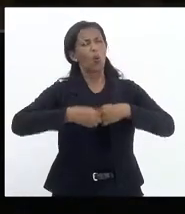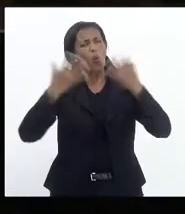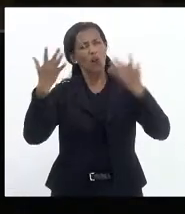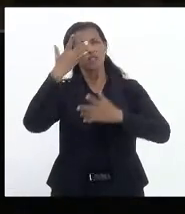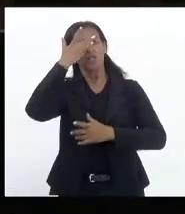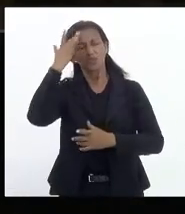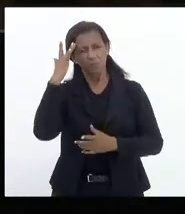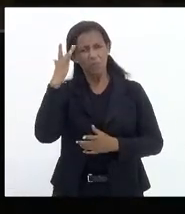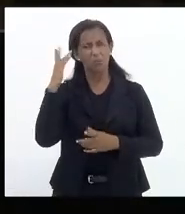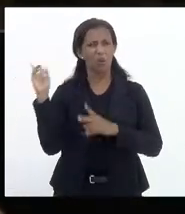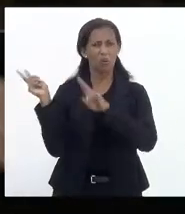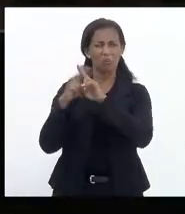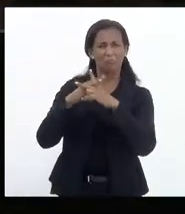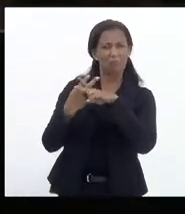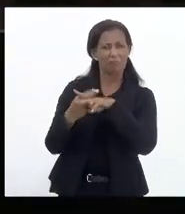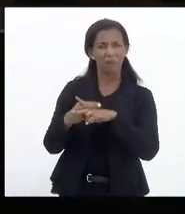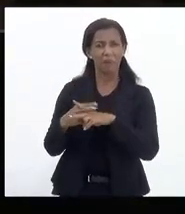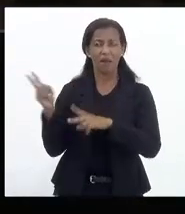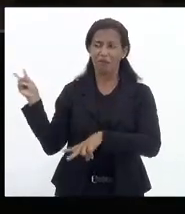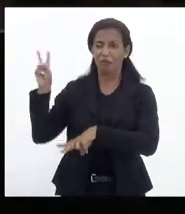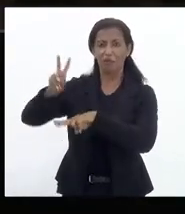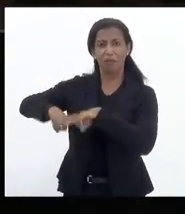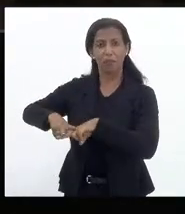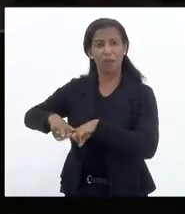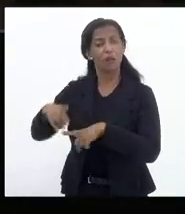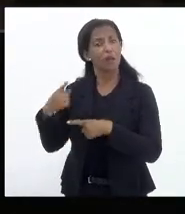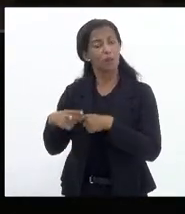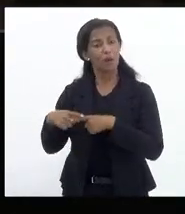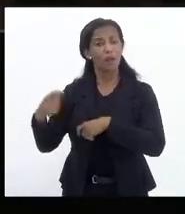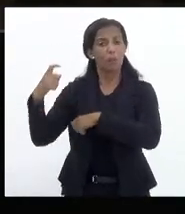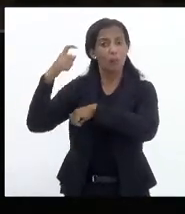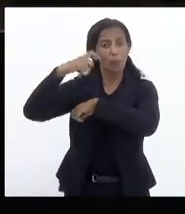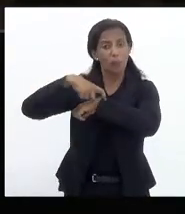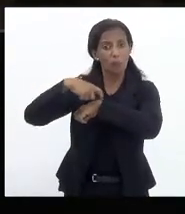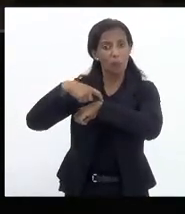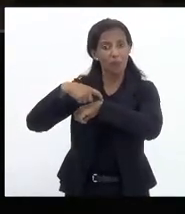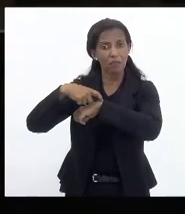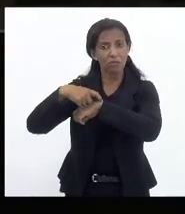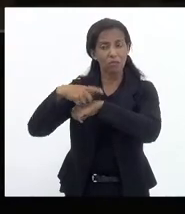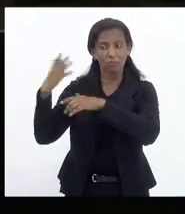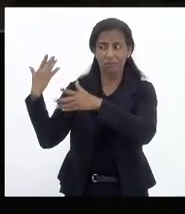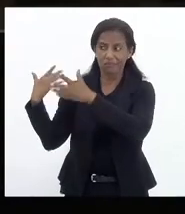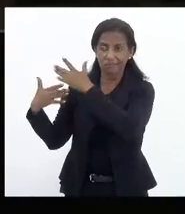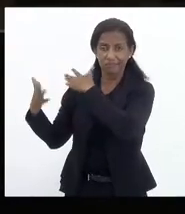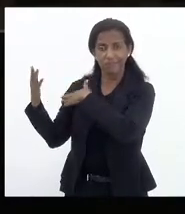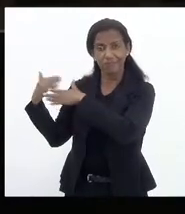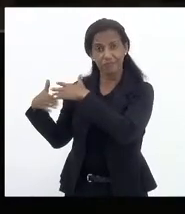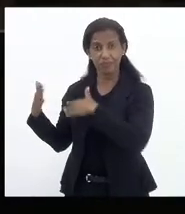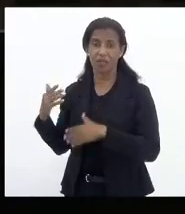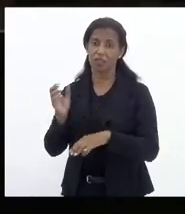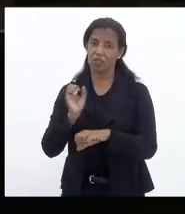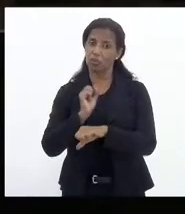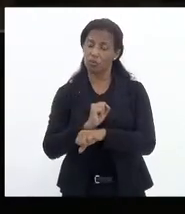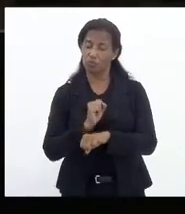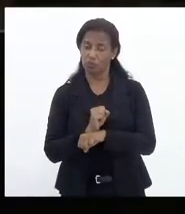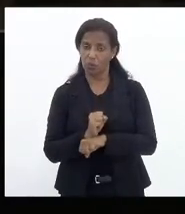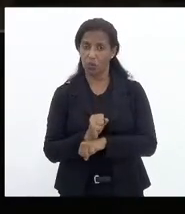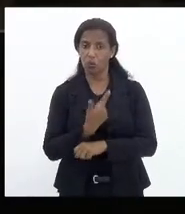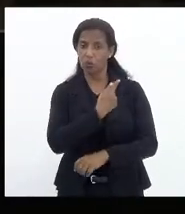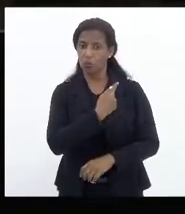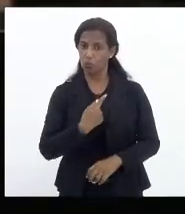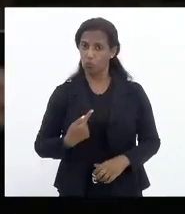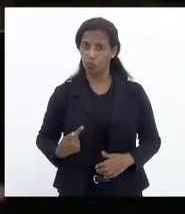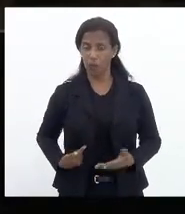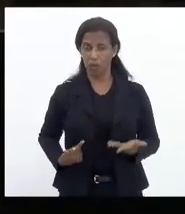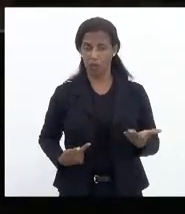machucaram se feriram foram presos devido Aquele momento que se foi lá trás e espero que o